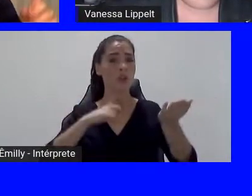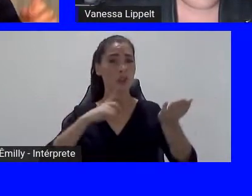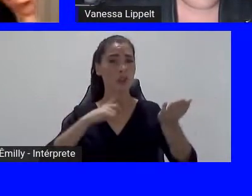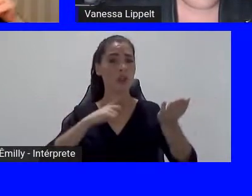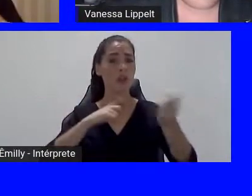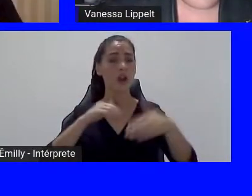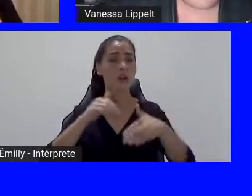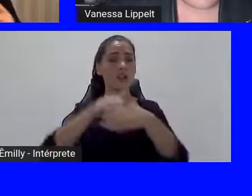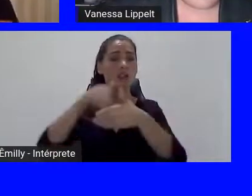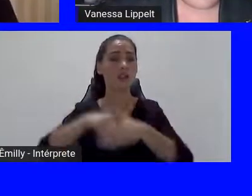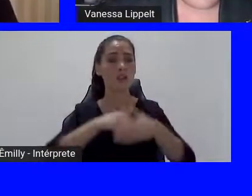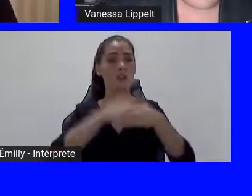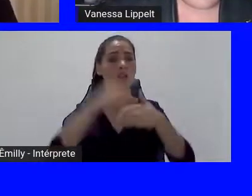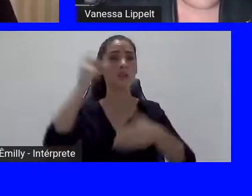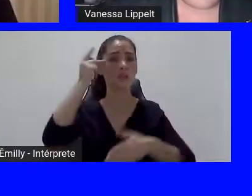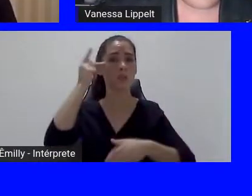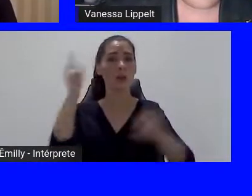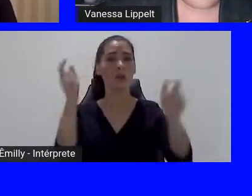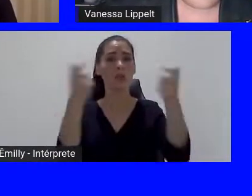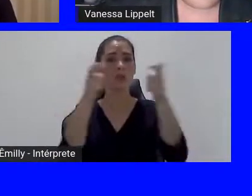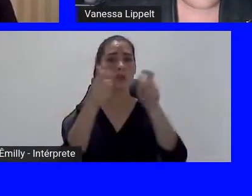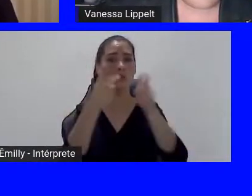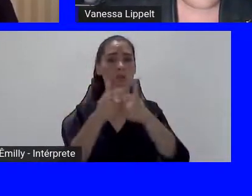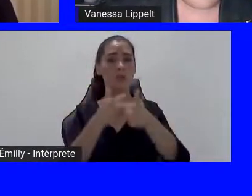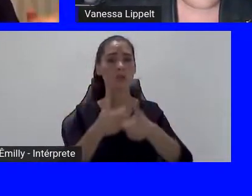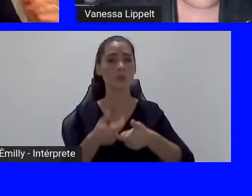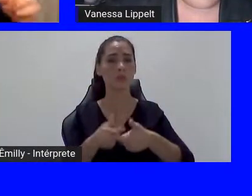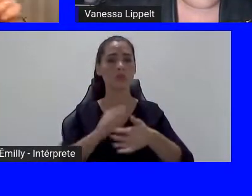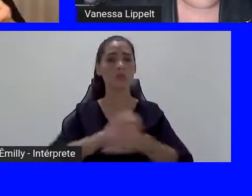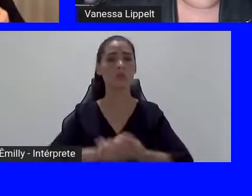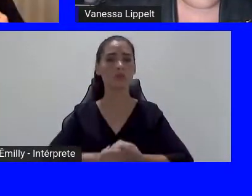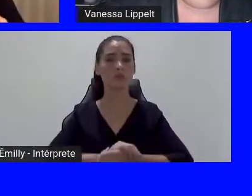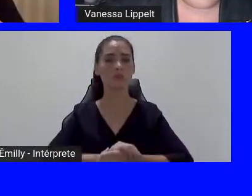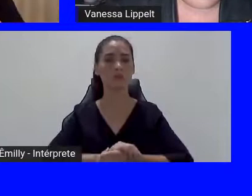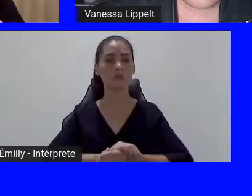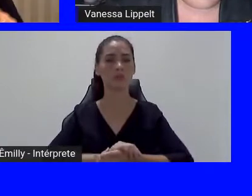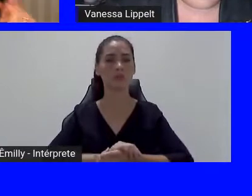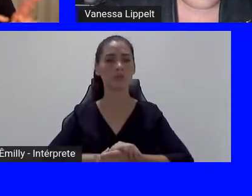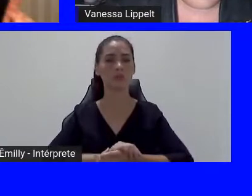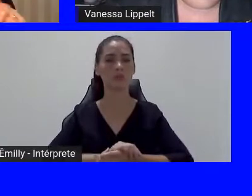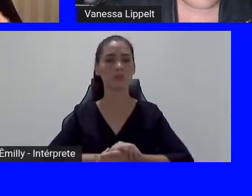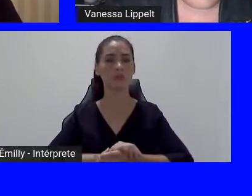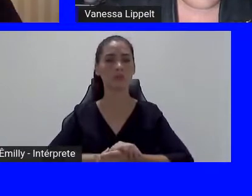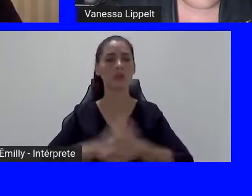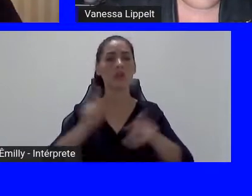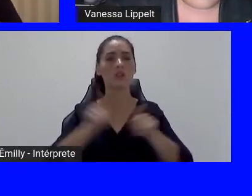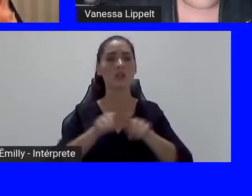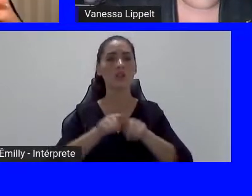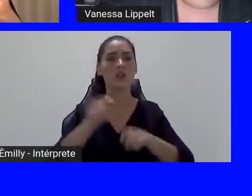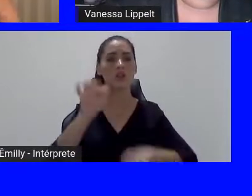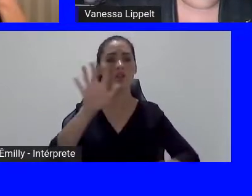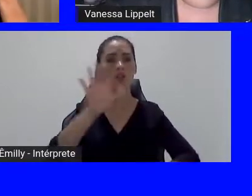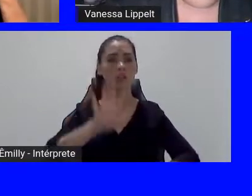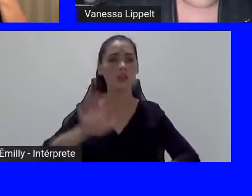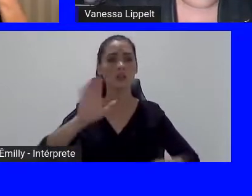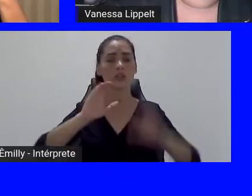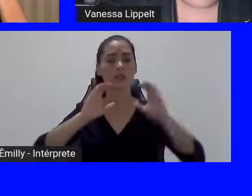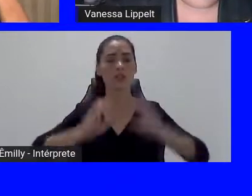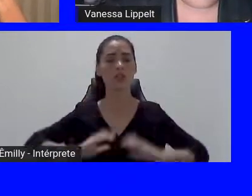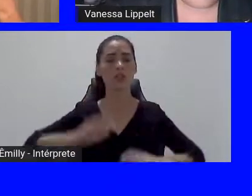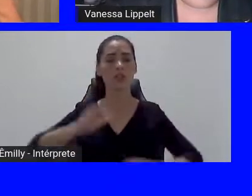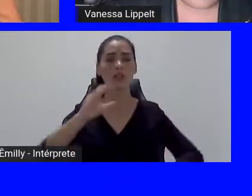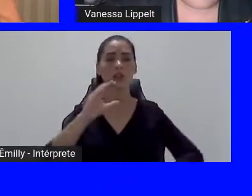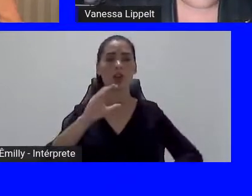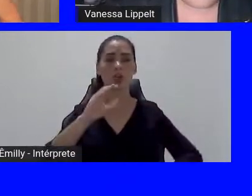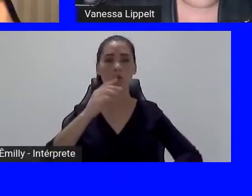Né? A prévia do PSDB já tirou um do processo. A Federação do Cidadania com o PSDB faz que dos